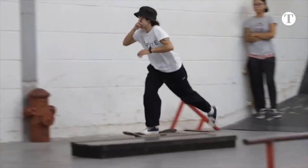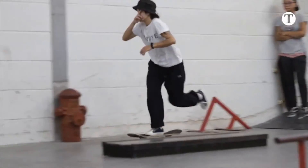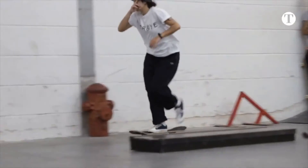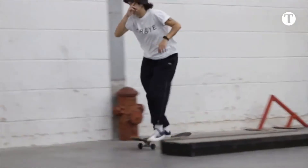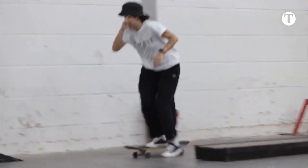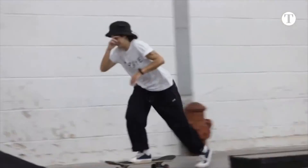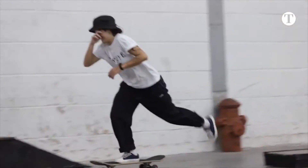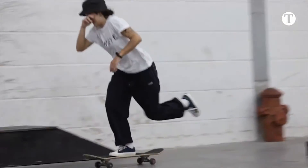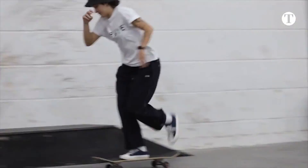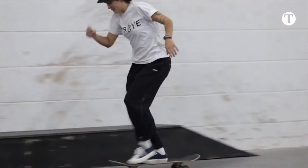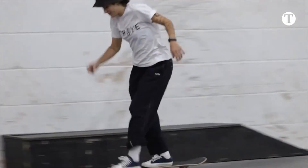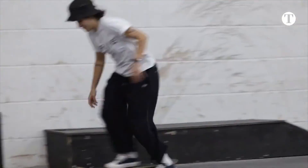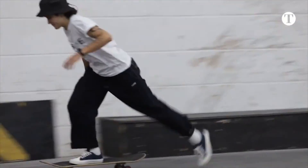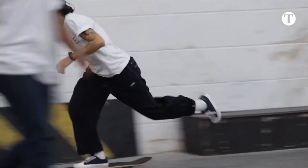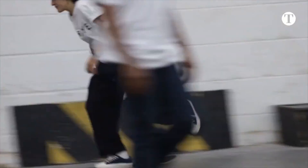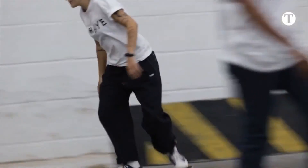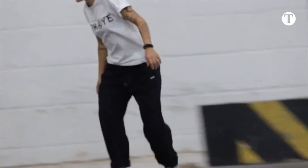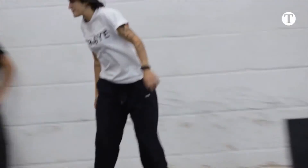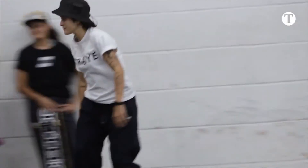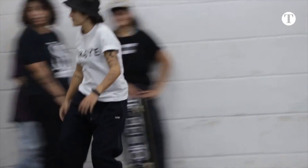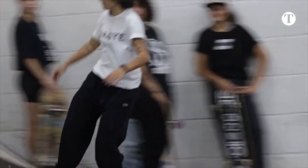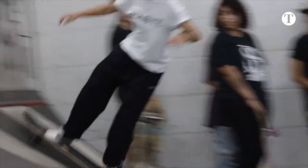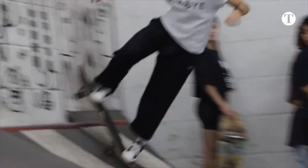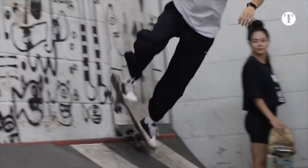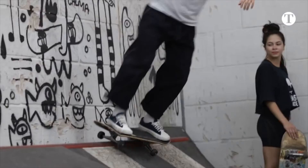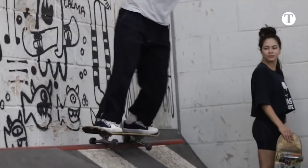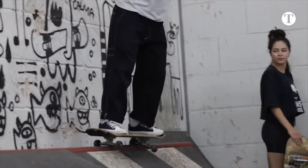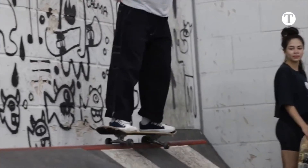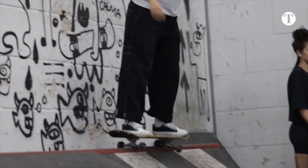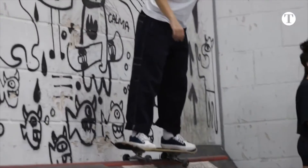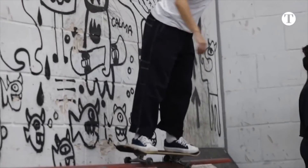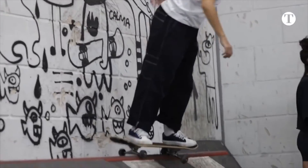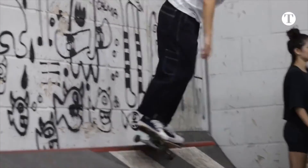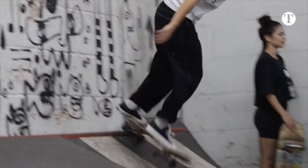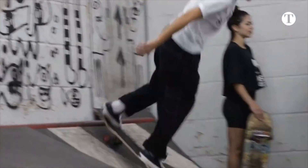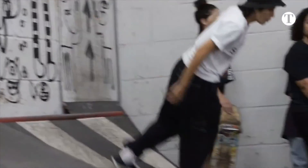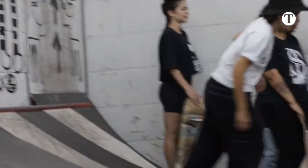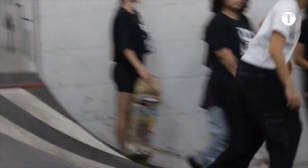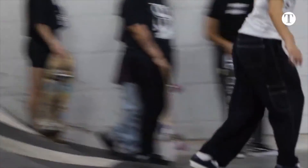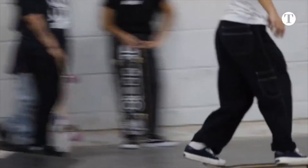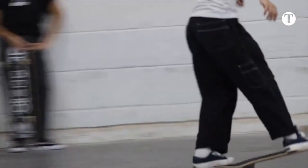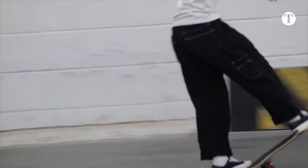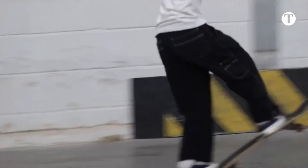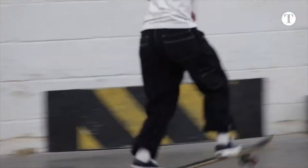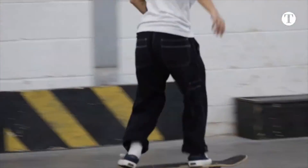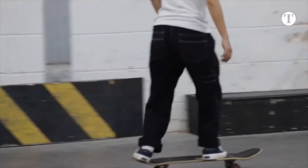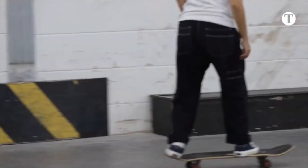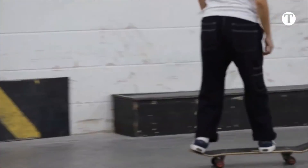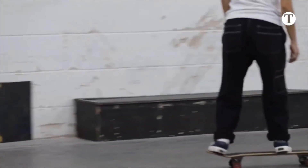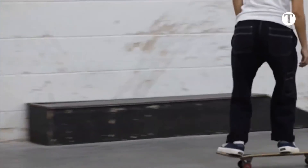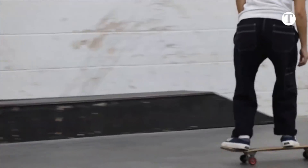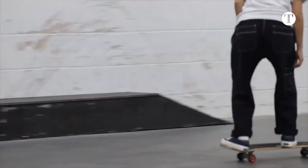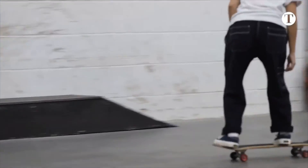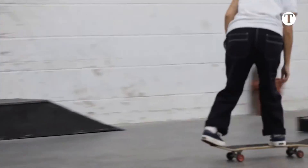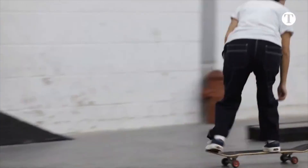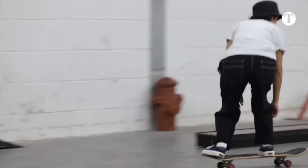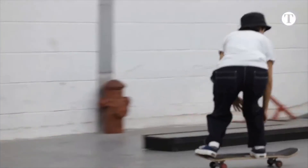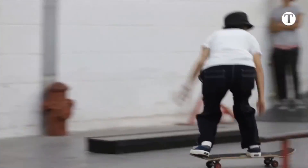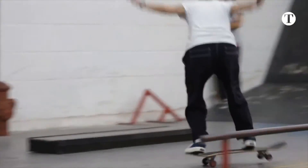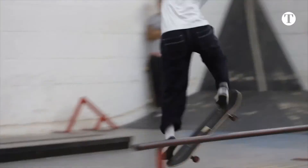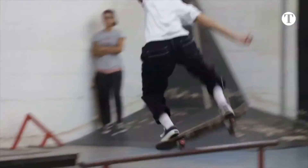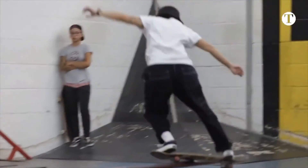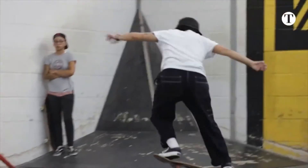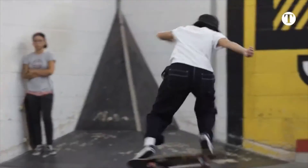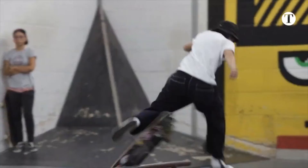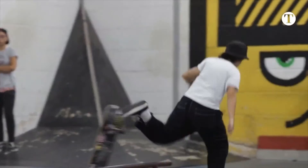skate, então eu busquei. E nisso eu encontrei uma amiga, que é a Catarina, a gente começou a sentir falta das meninas na pista, via